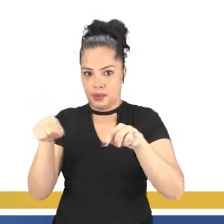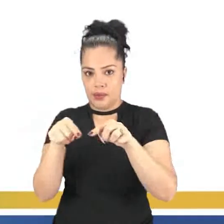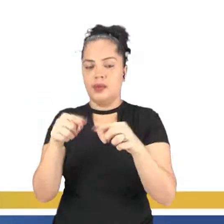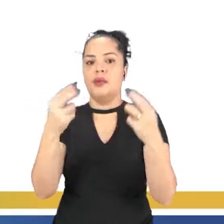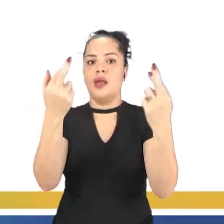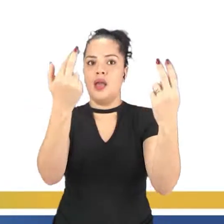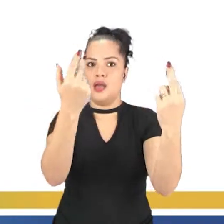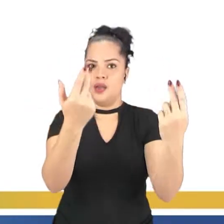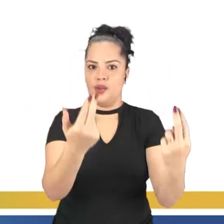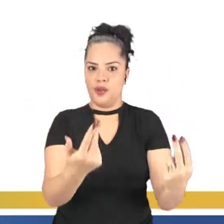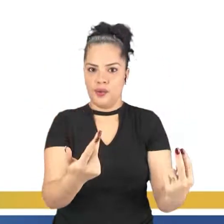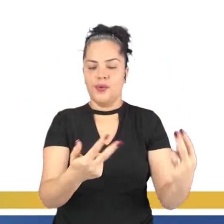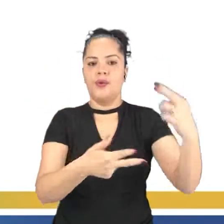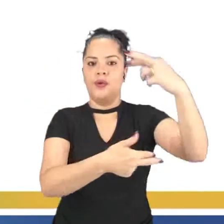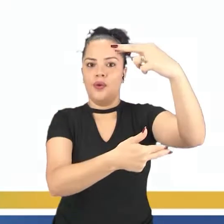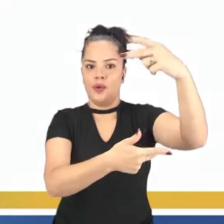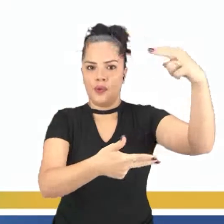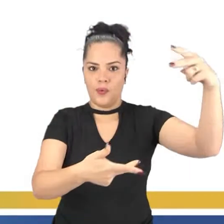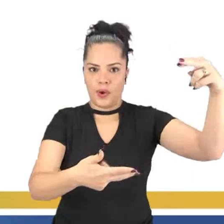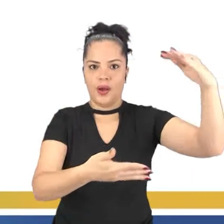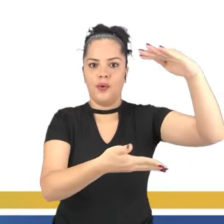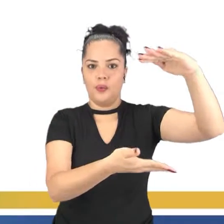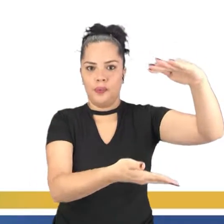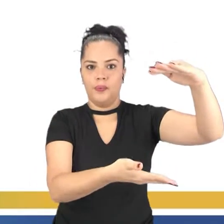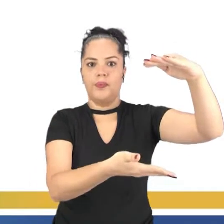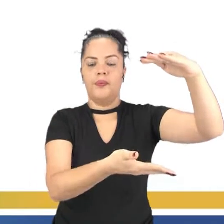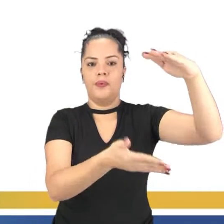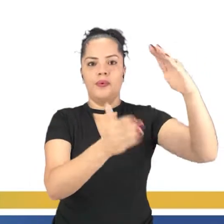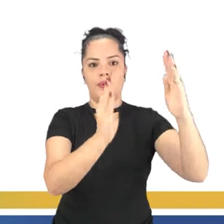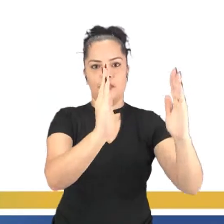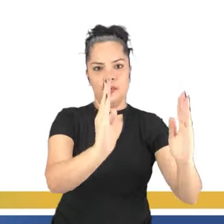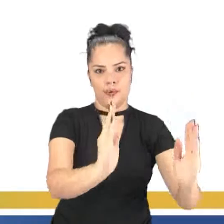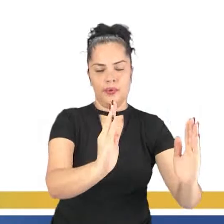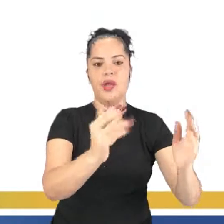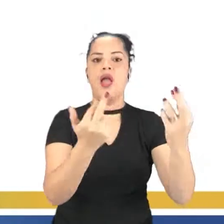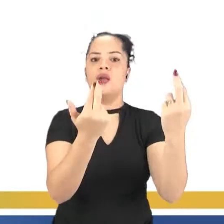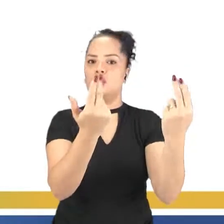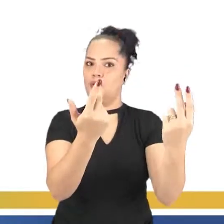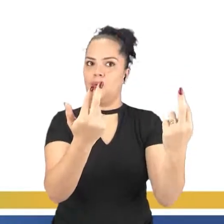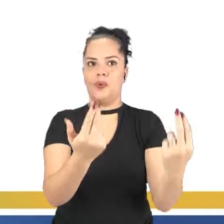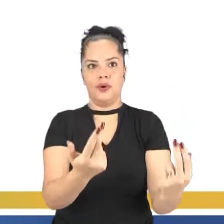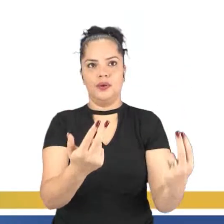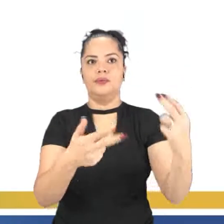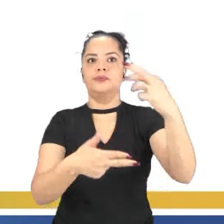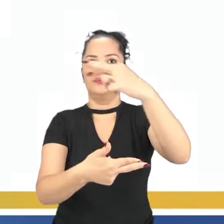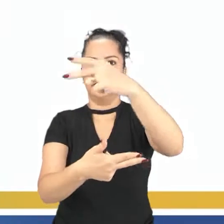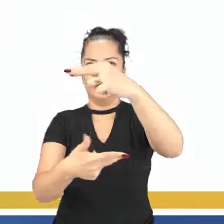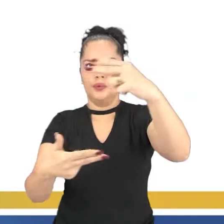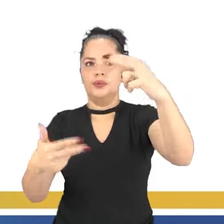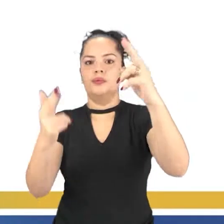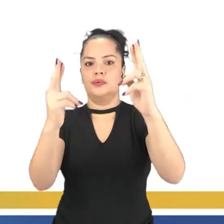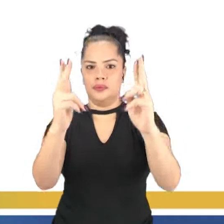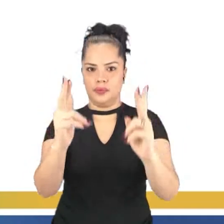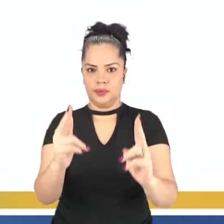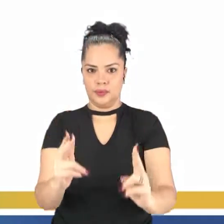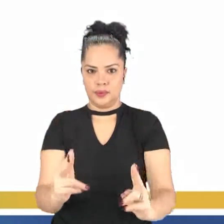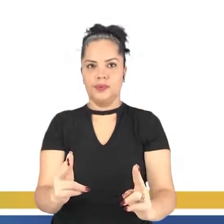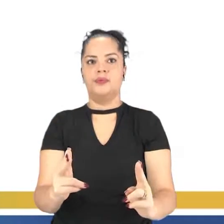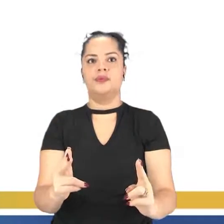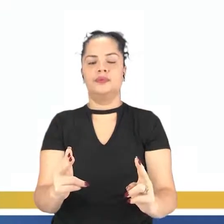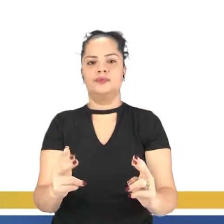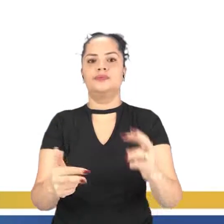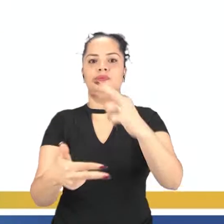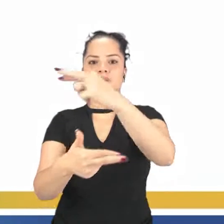definição. As bases, uma em cima e são polígonos, certo? As faces